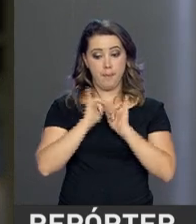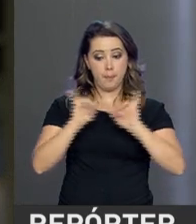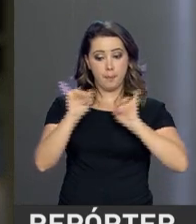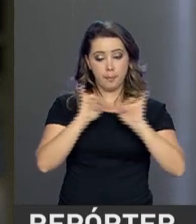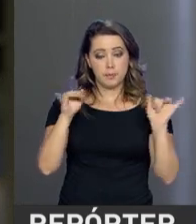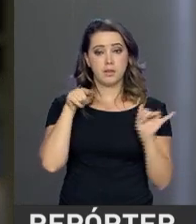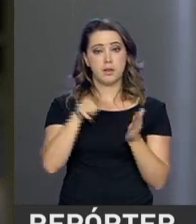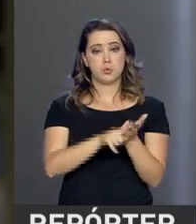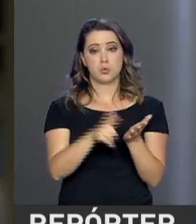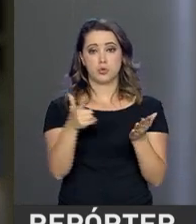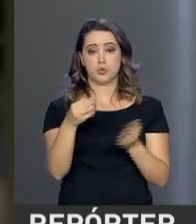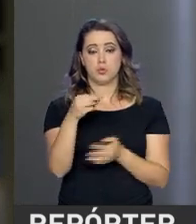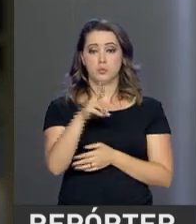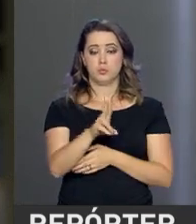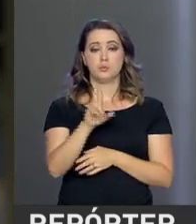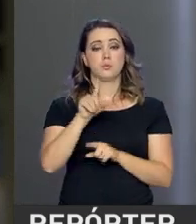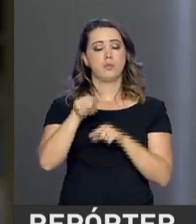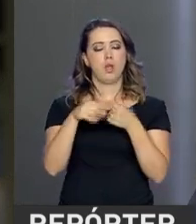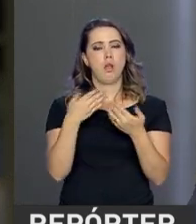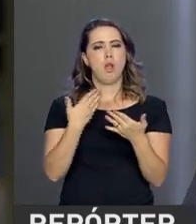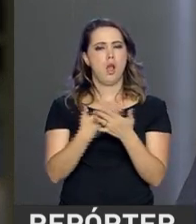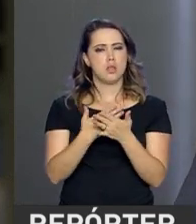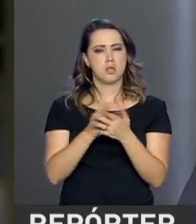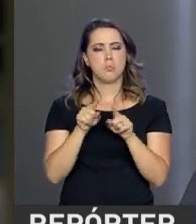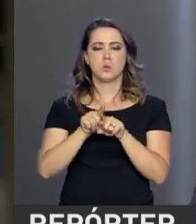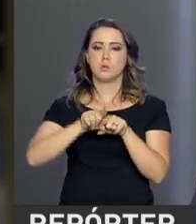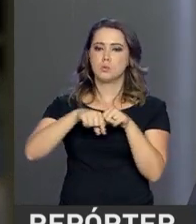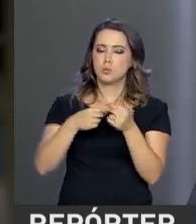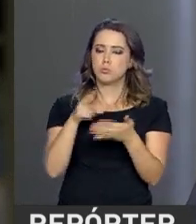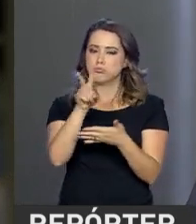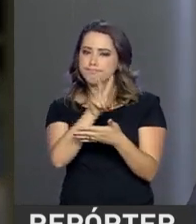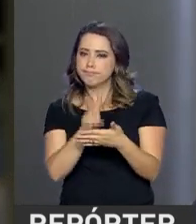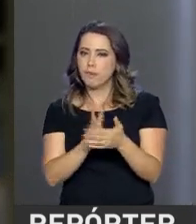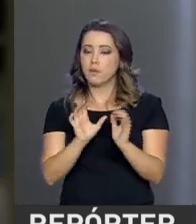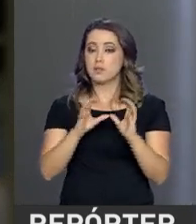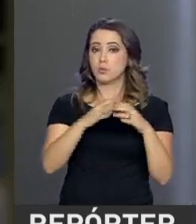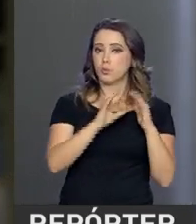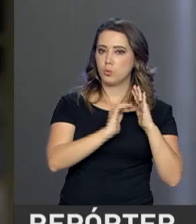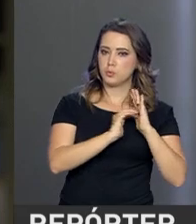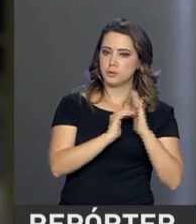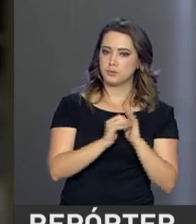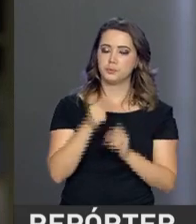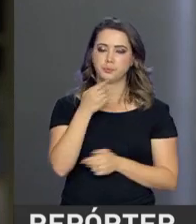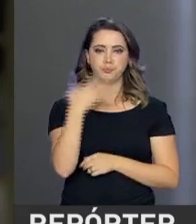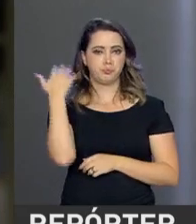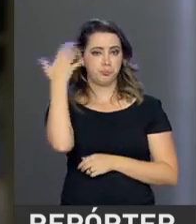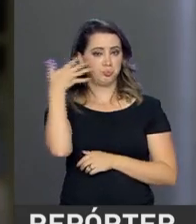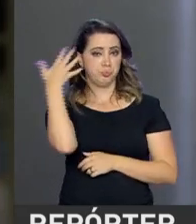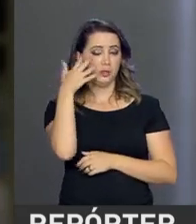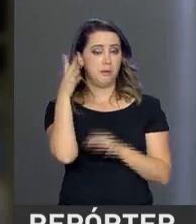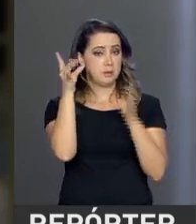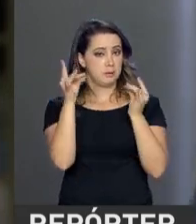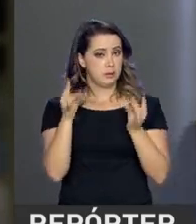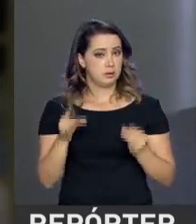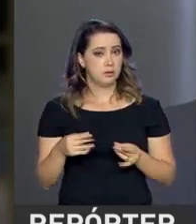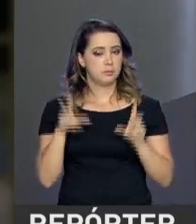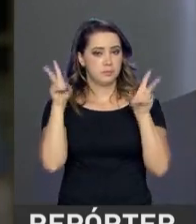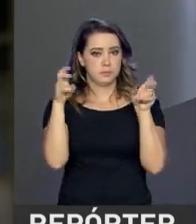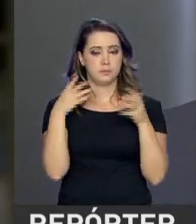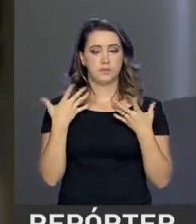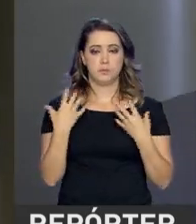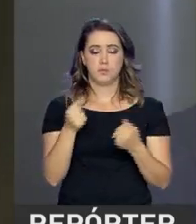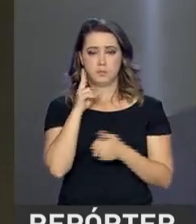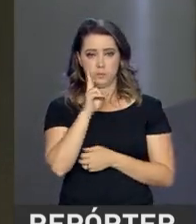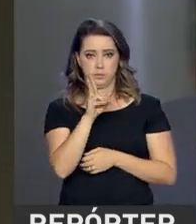desta quarta feira vão ser submetidos à avaliação do senado federal então para explicar um pouco mais sobre esse assunto eu tô aqui com o